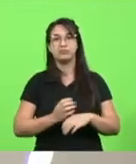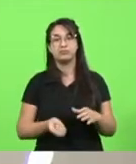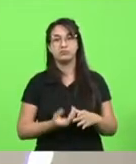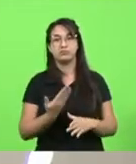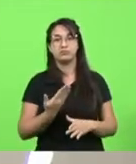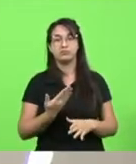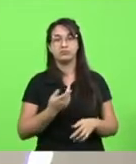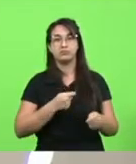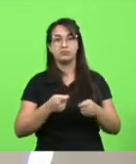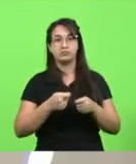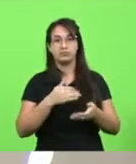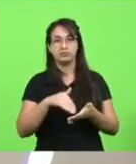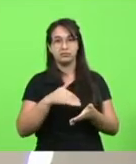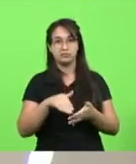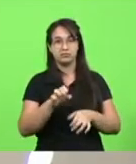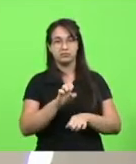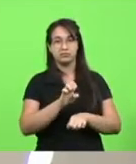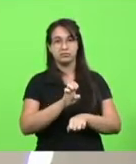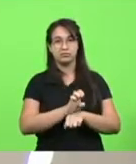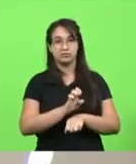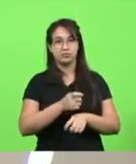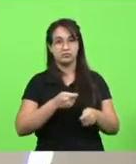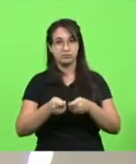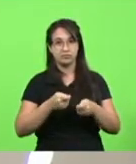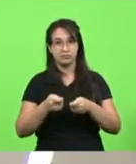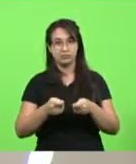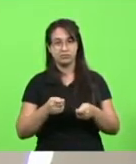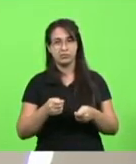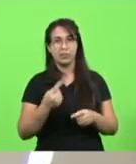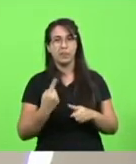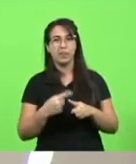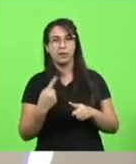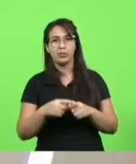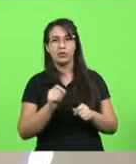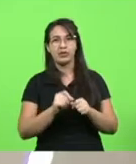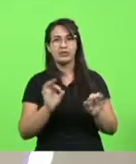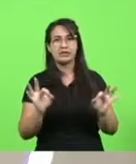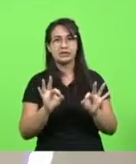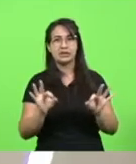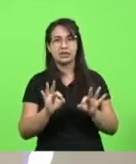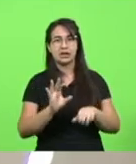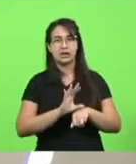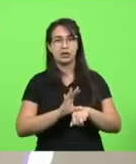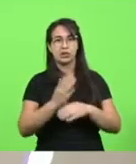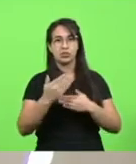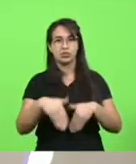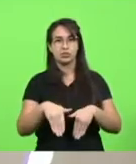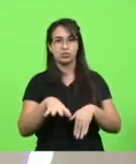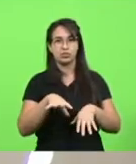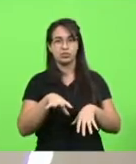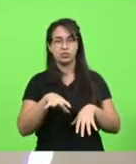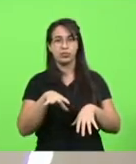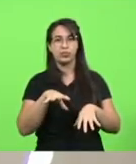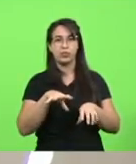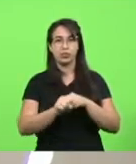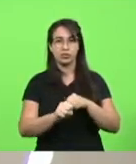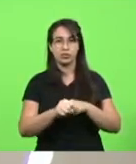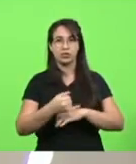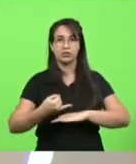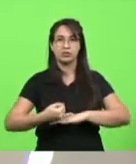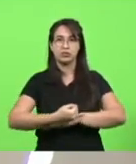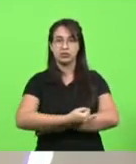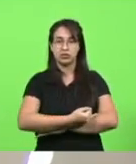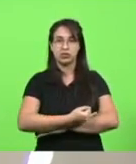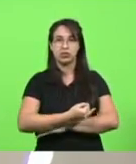Administração informações acerca do motivo pelo qual não está sendo feito concurso público no Estado para a contratação de engenheiros da pesca,